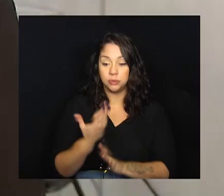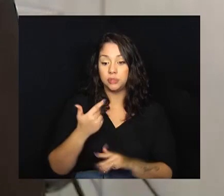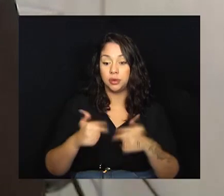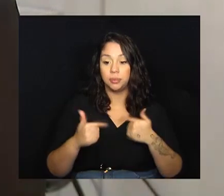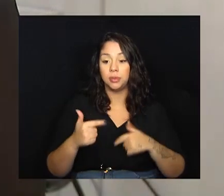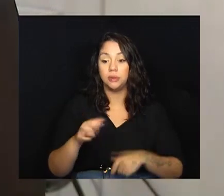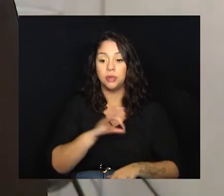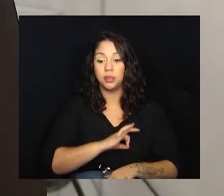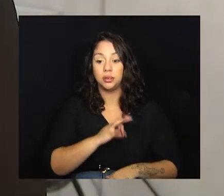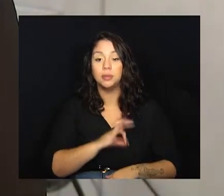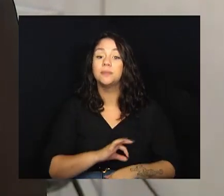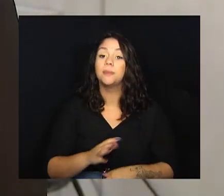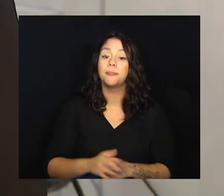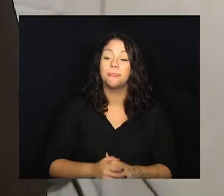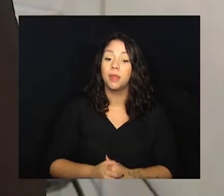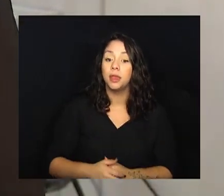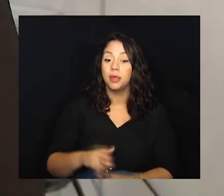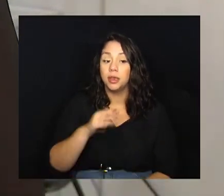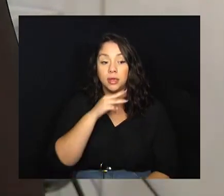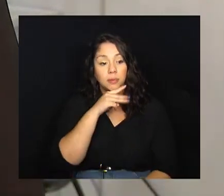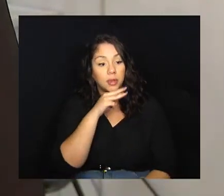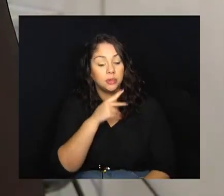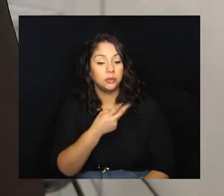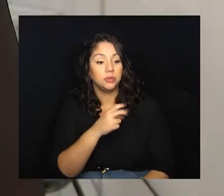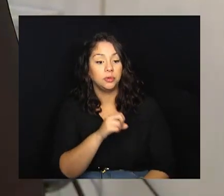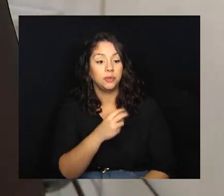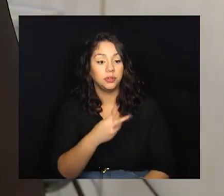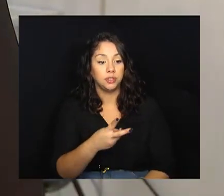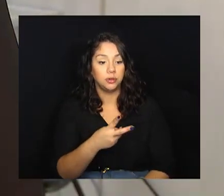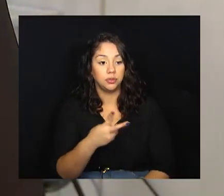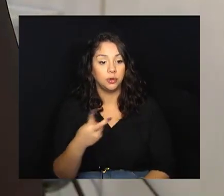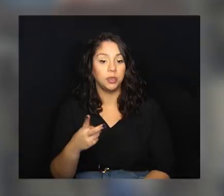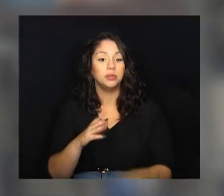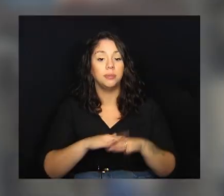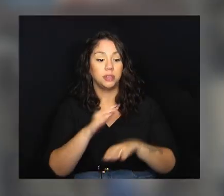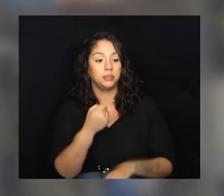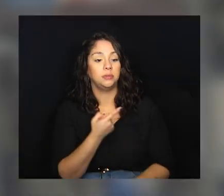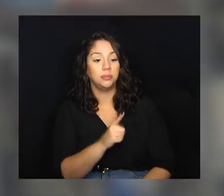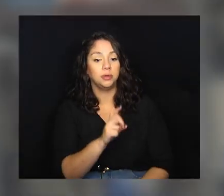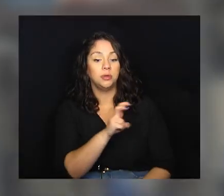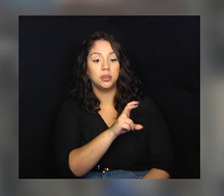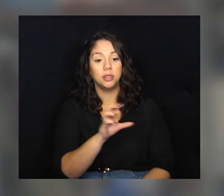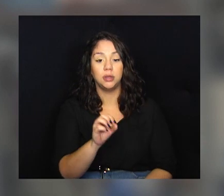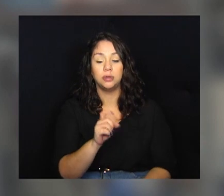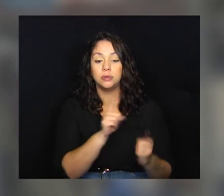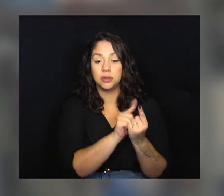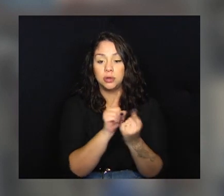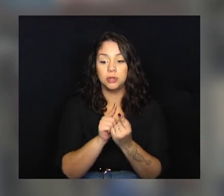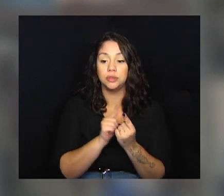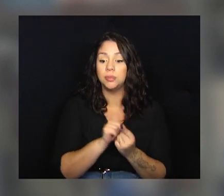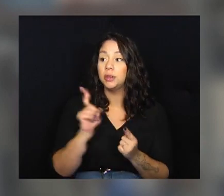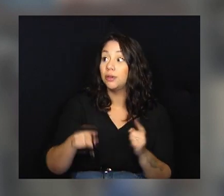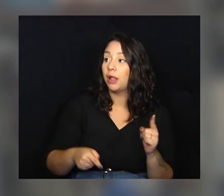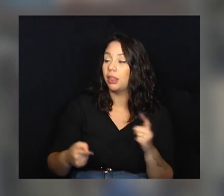vamos lá em março de 2022 mais de 1.500 atendimentos né contra